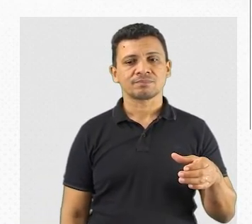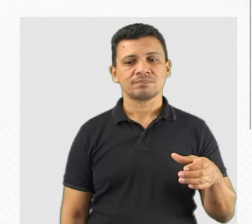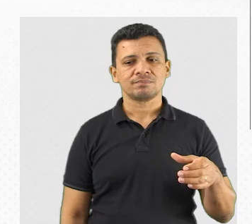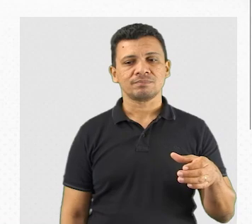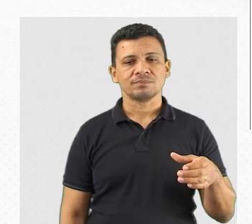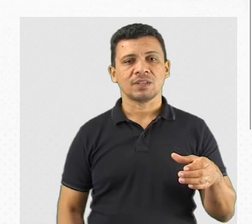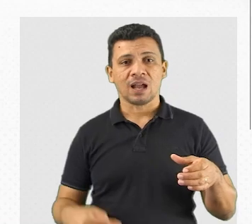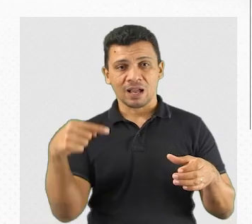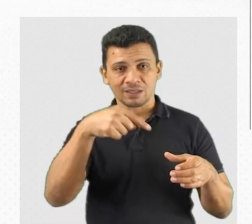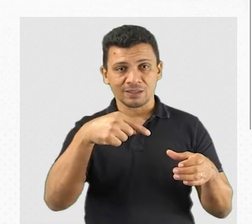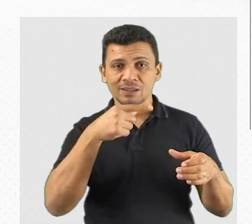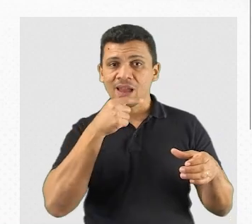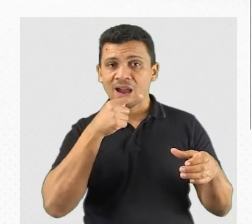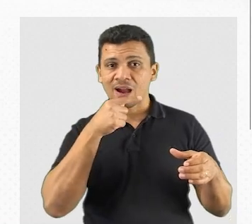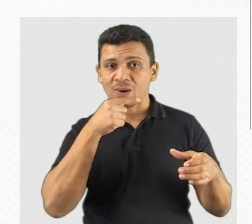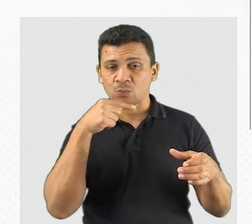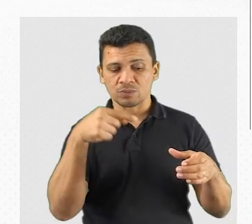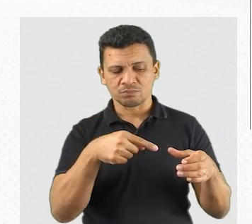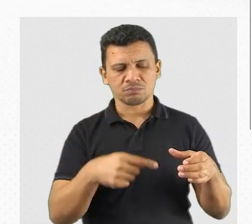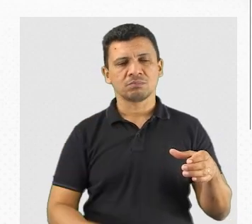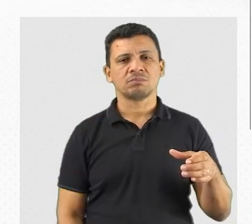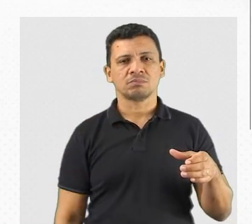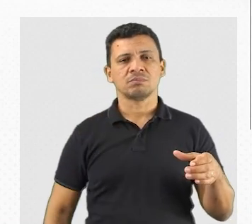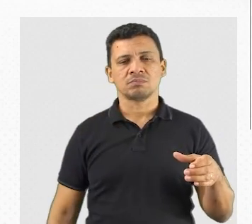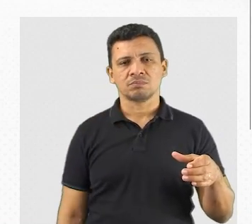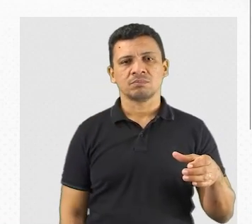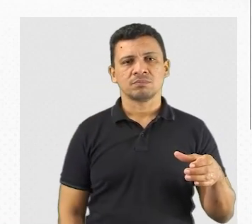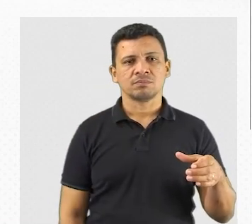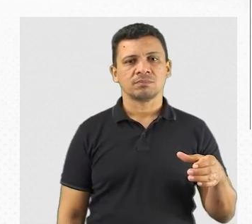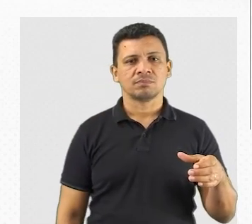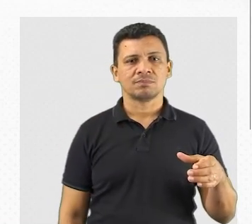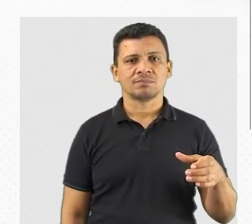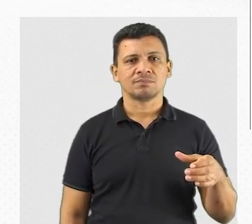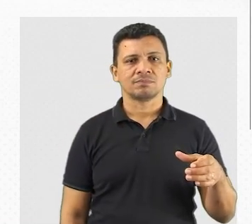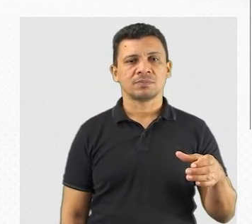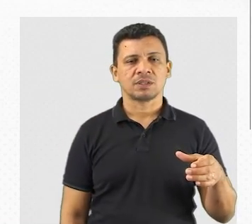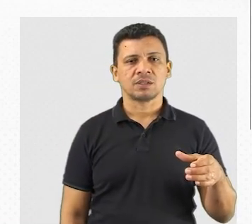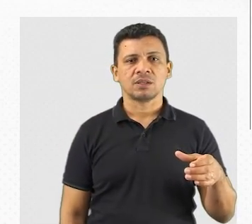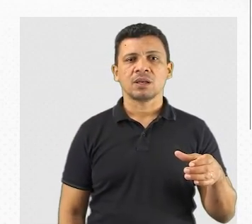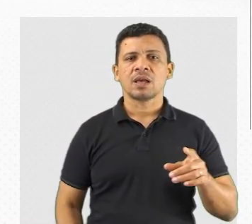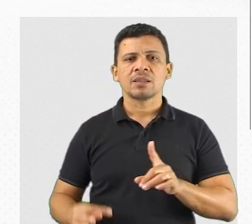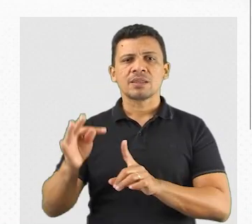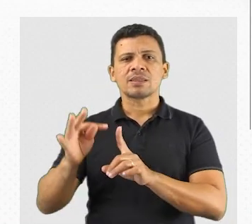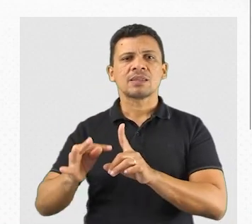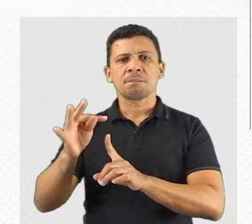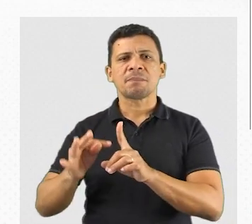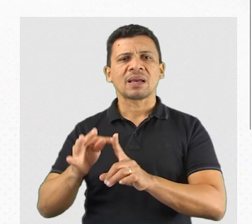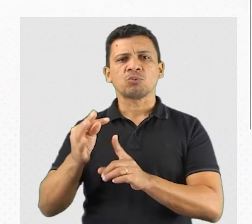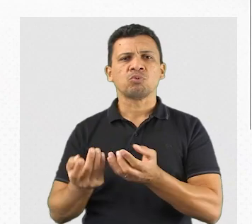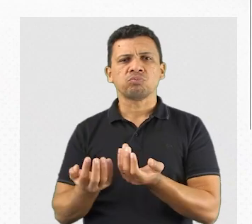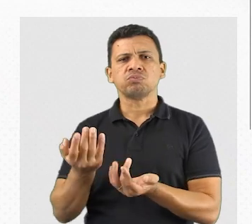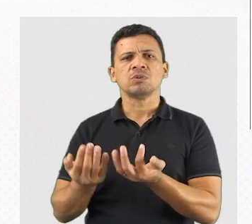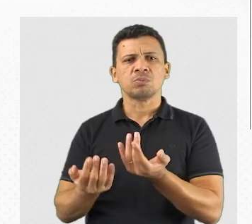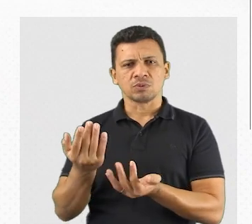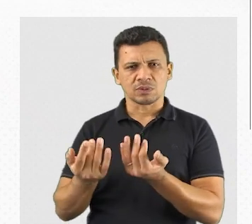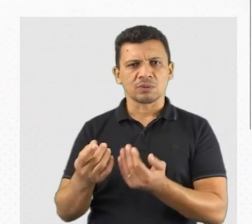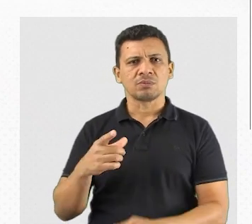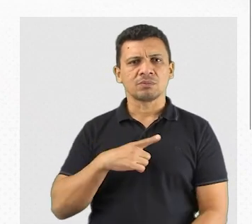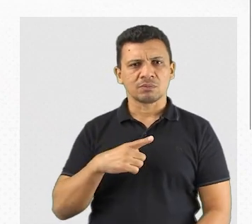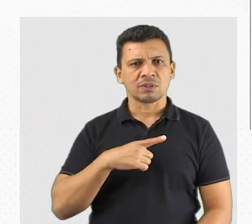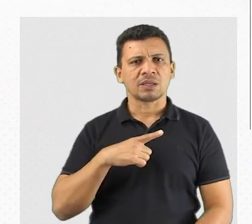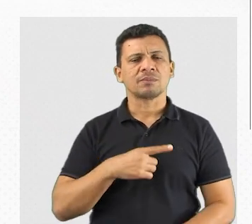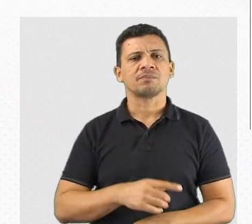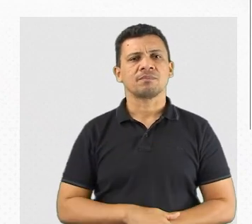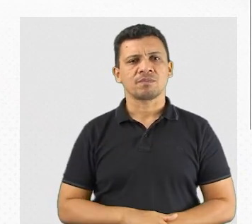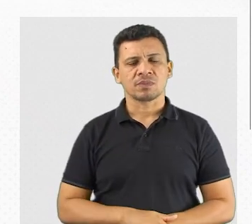Pronto, tem água aqui. A água, gente, ela tem a sua temperatura de ebulição,